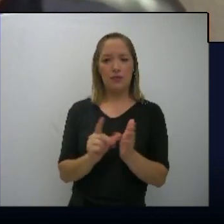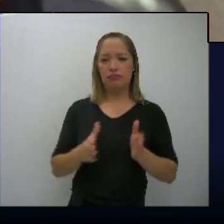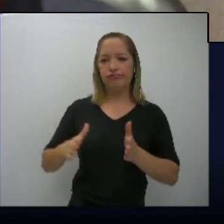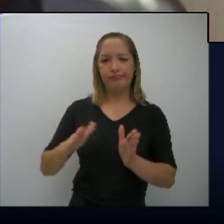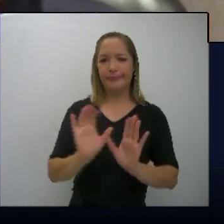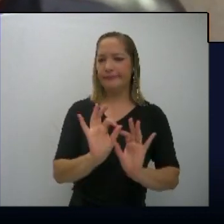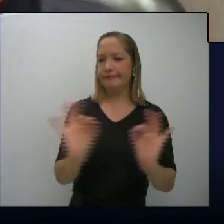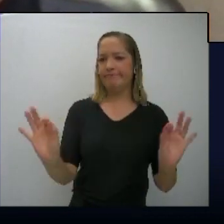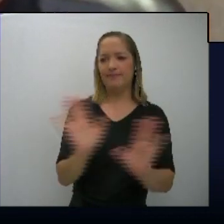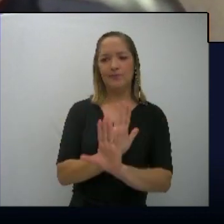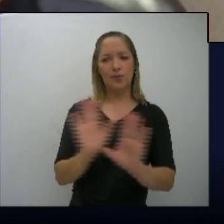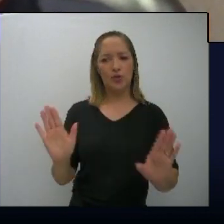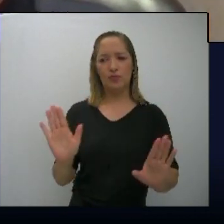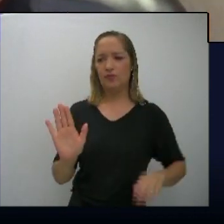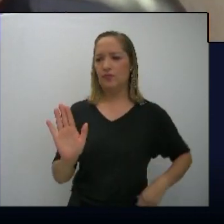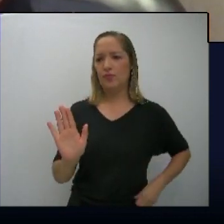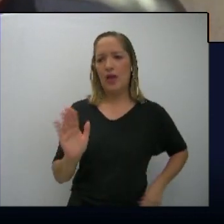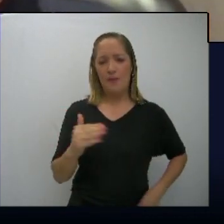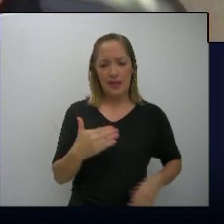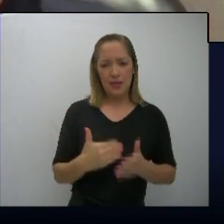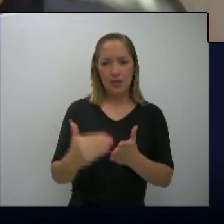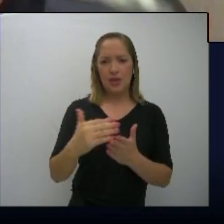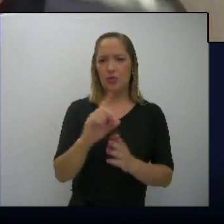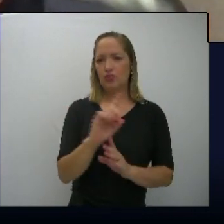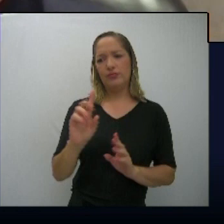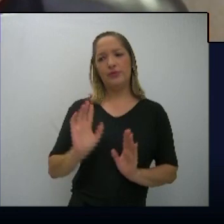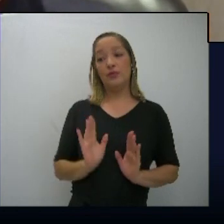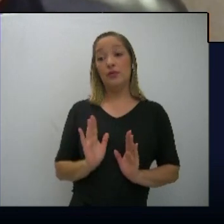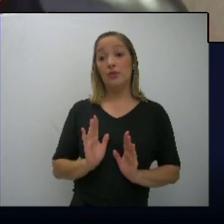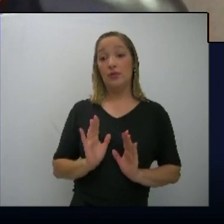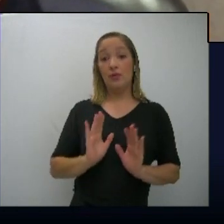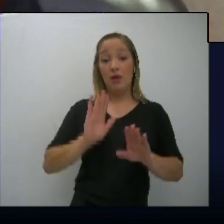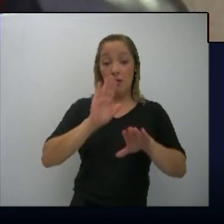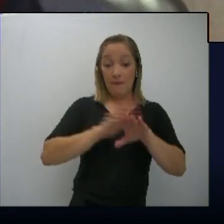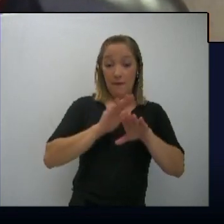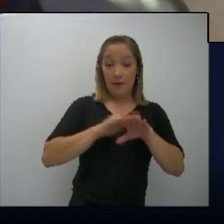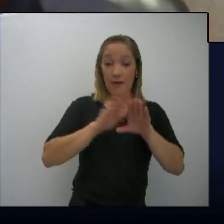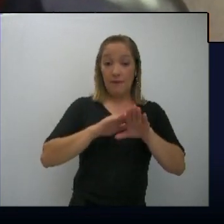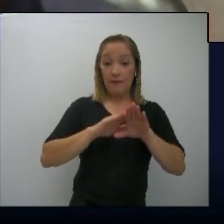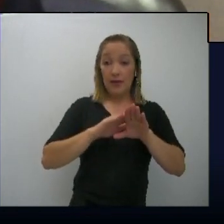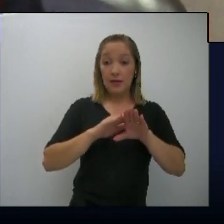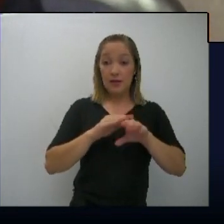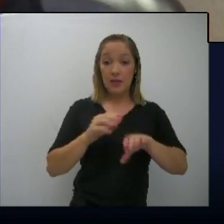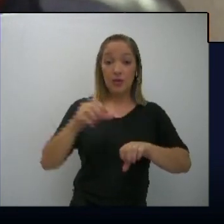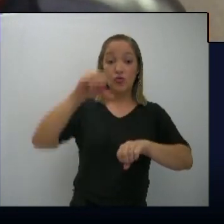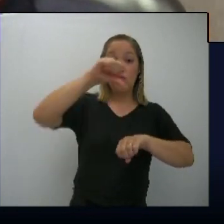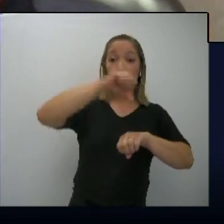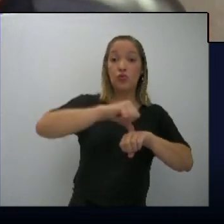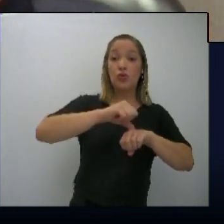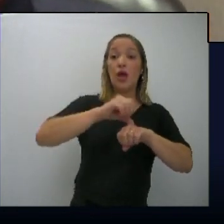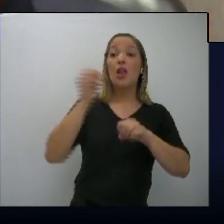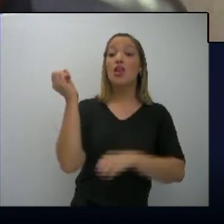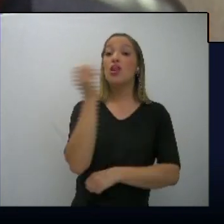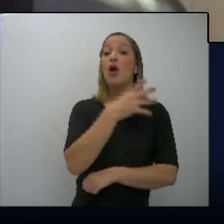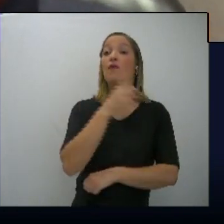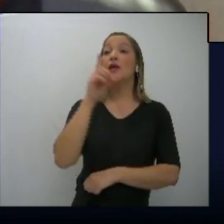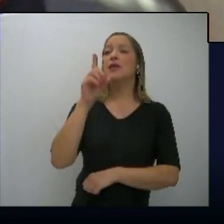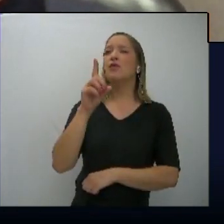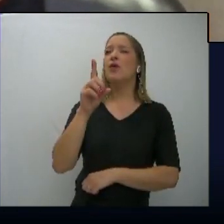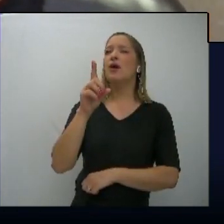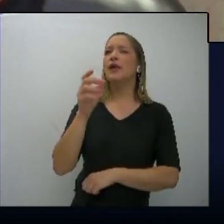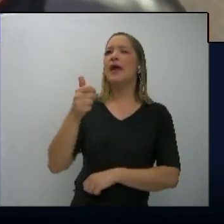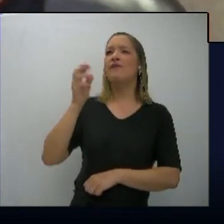é o caminho certo a ser trilhado a partir de agora então eu estou montando uma sede Nova que a vida XP que vai se em São Roque